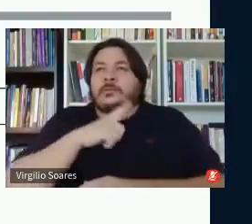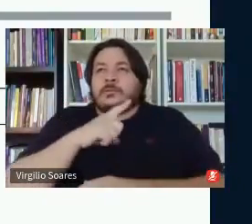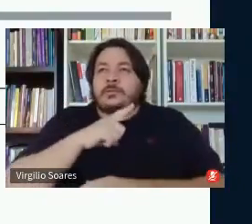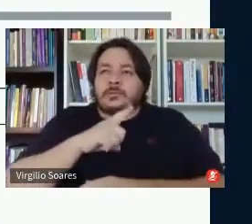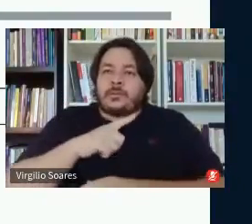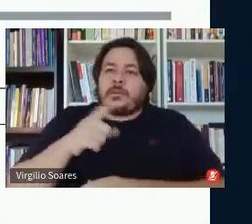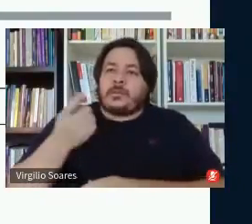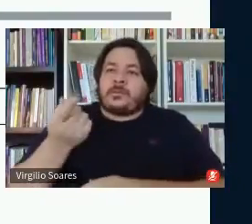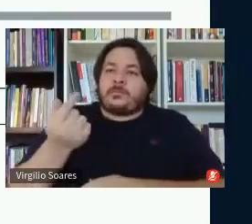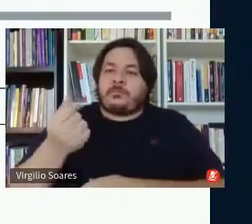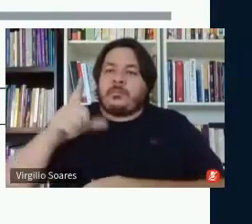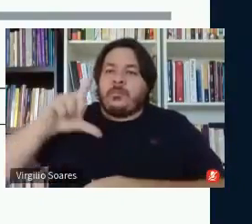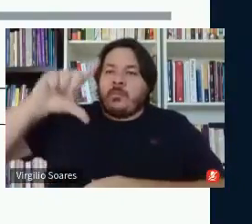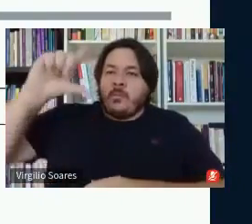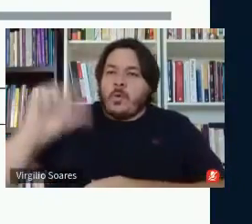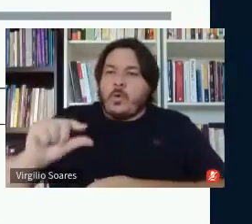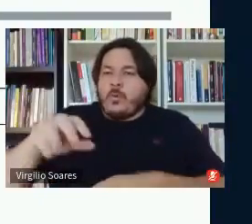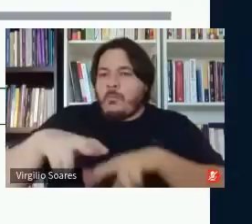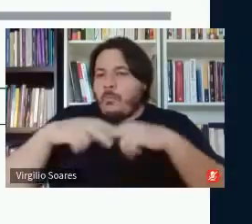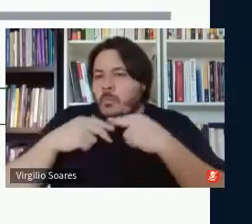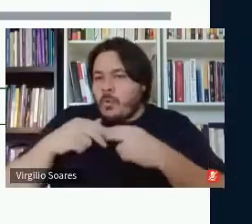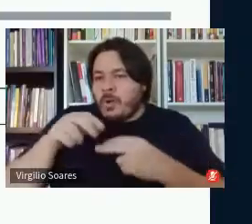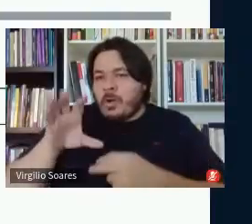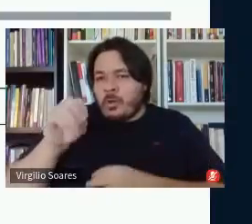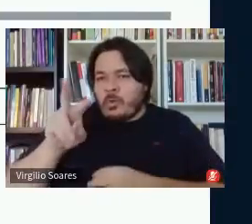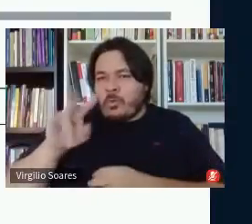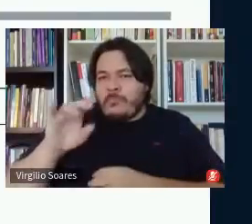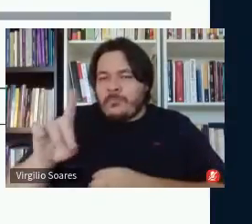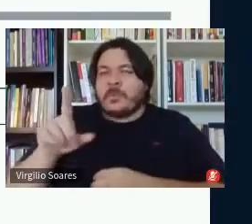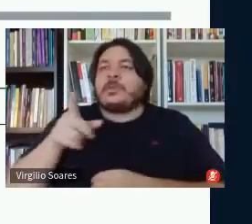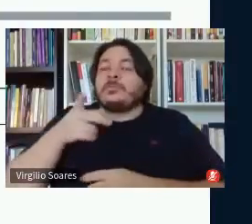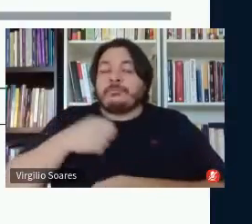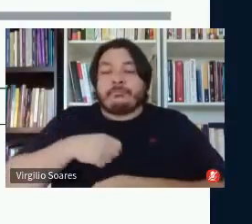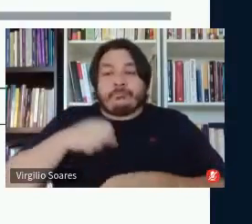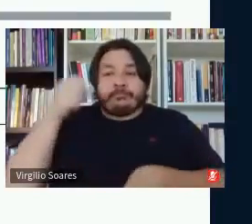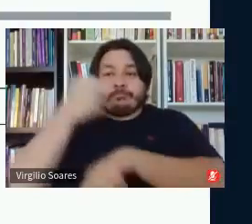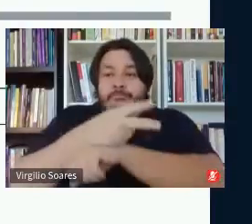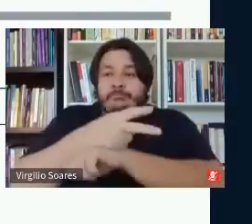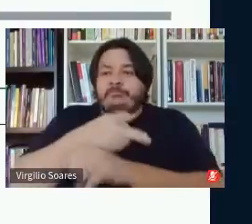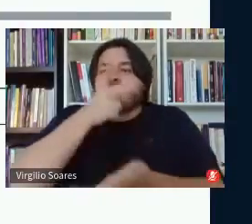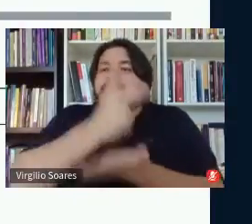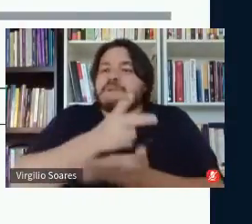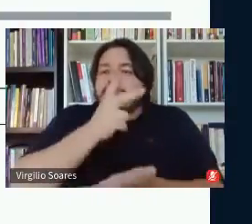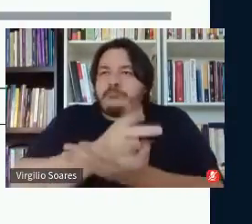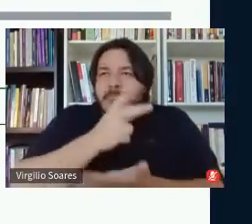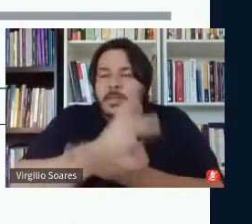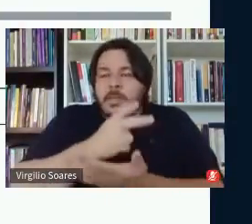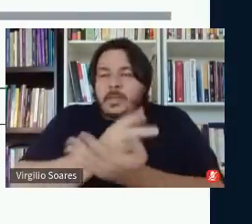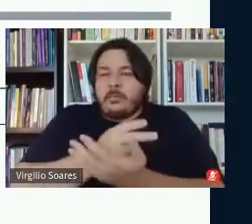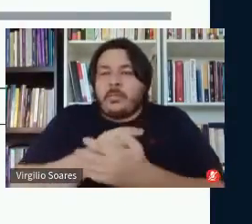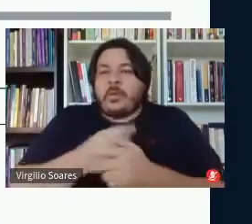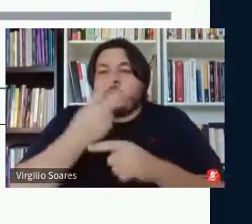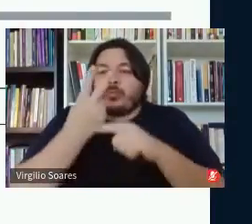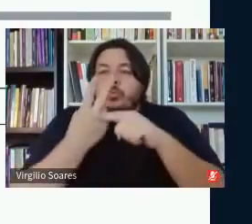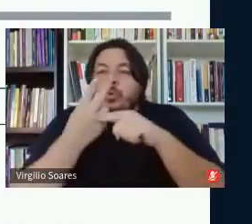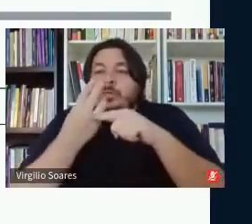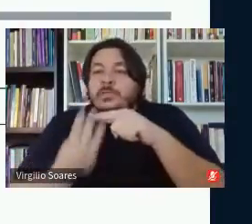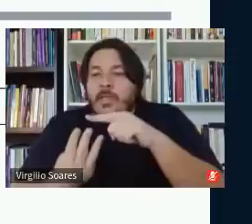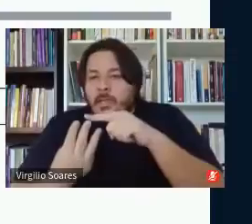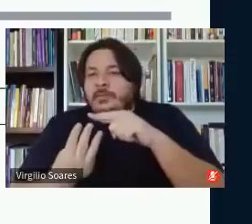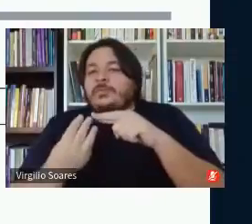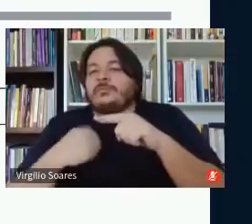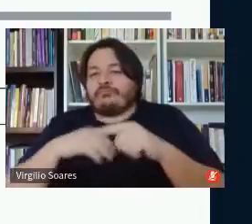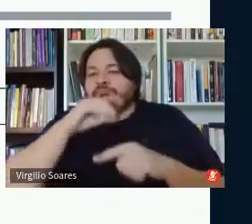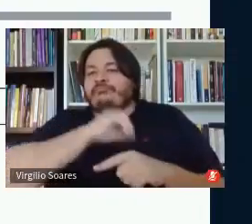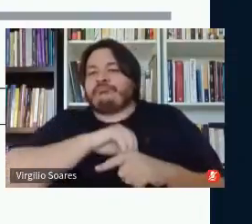faturamento comprovado com a Covid teriam seus empregados mantidos pelo Estado português em 2/3 de sua remuneração.